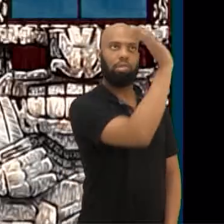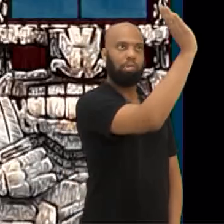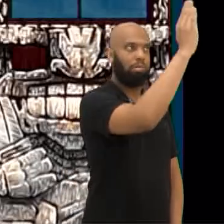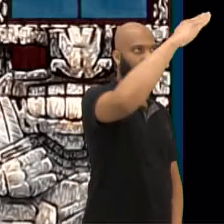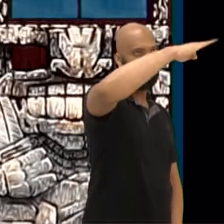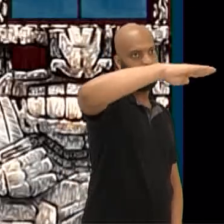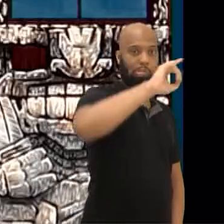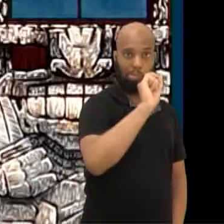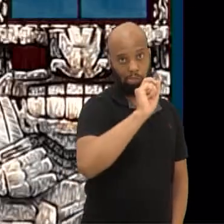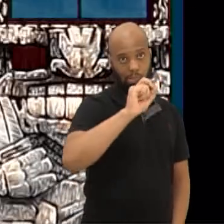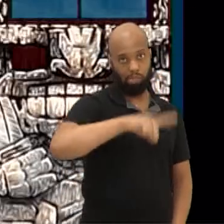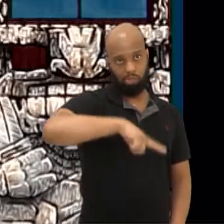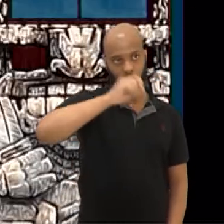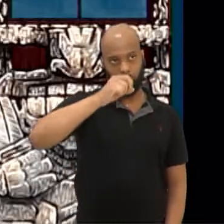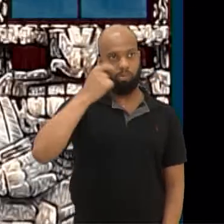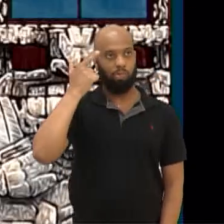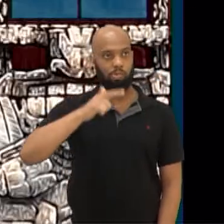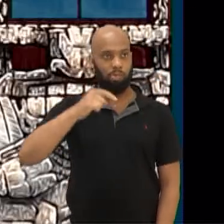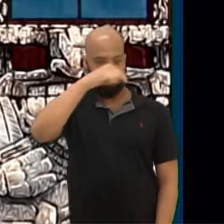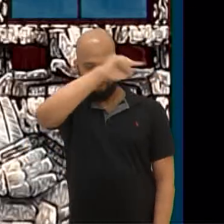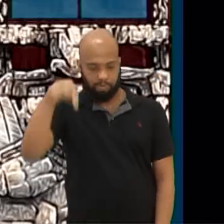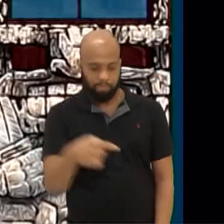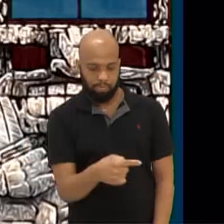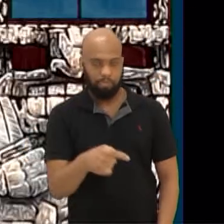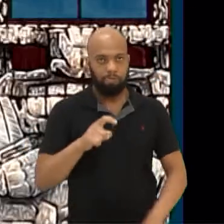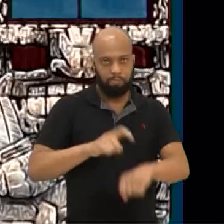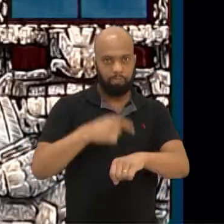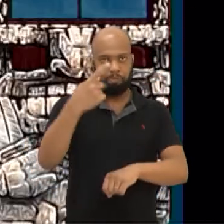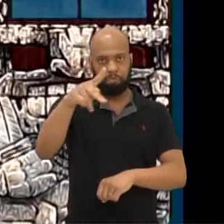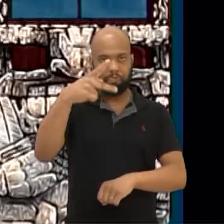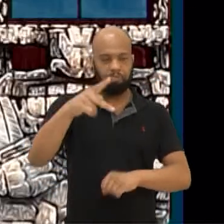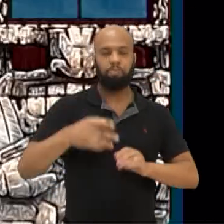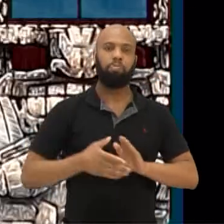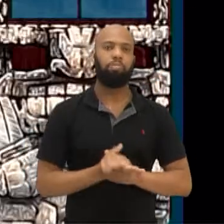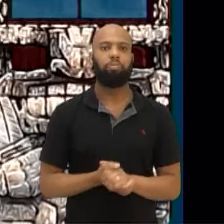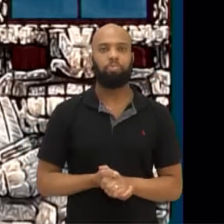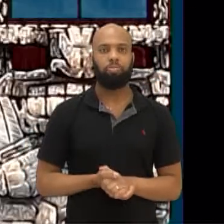as estrelinhas e chegar até a minha relíquia? Um tempinho para vocês.